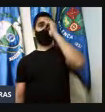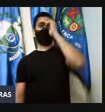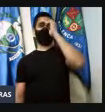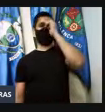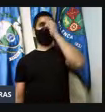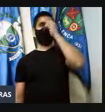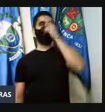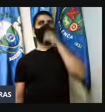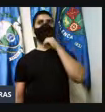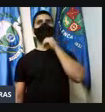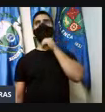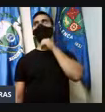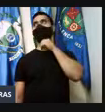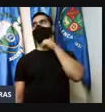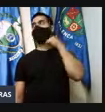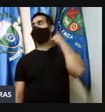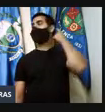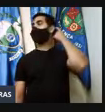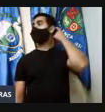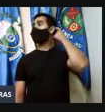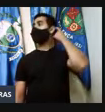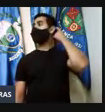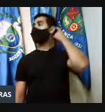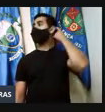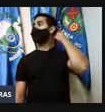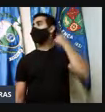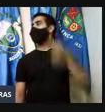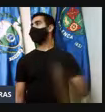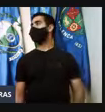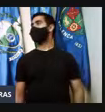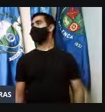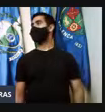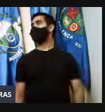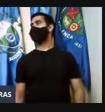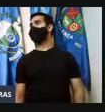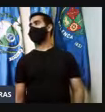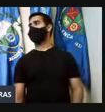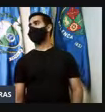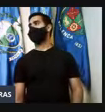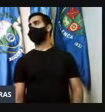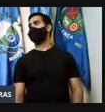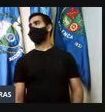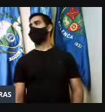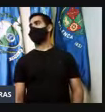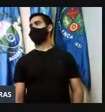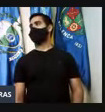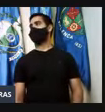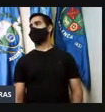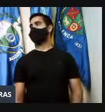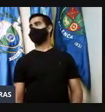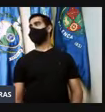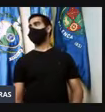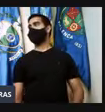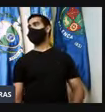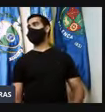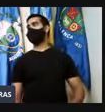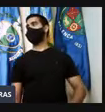mais. Pois não. Presidente, nós temos quórum aí na casa. Eu falei que ele falou que vai convocar esse ano. Vai